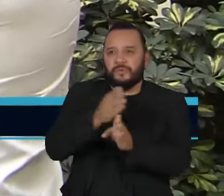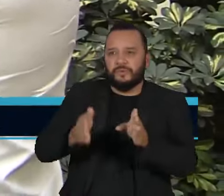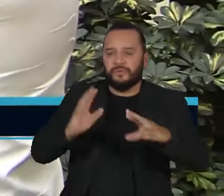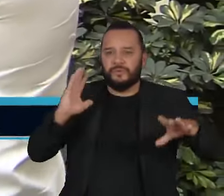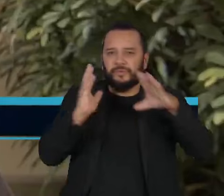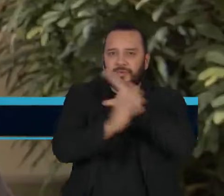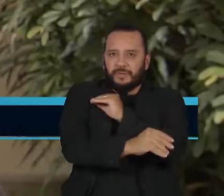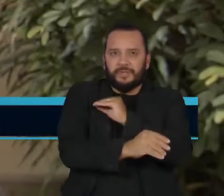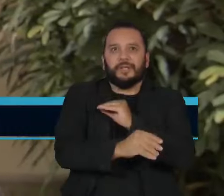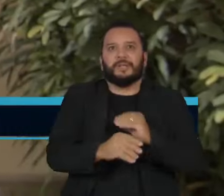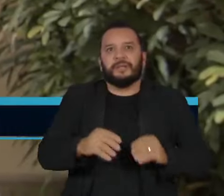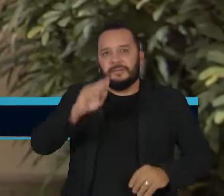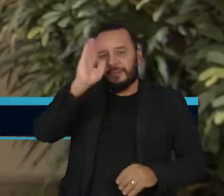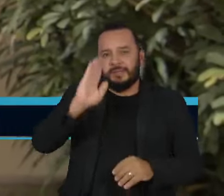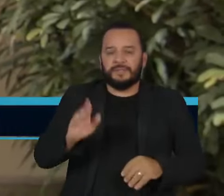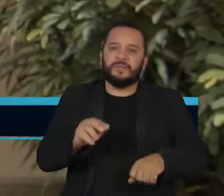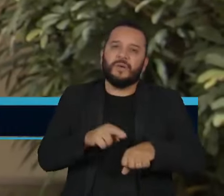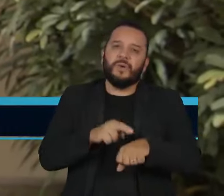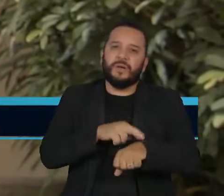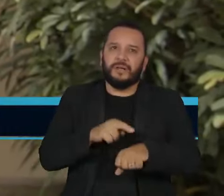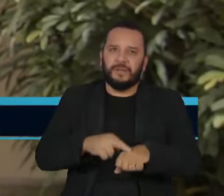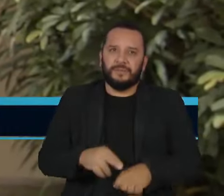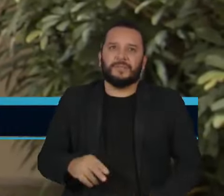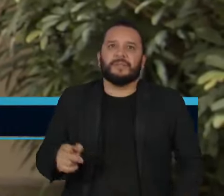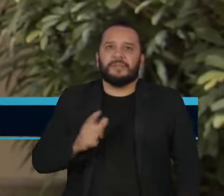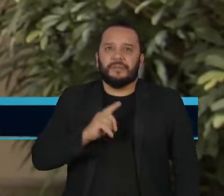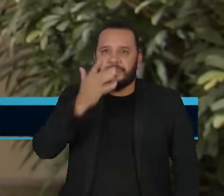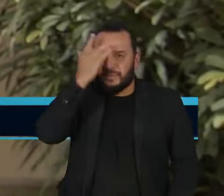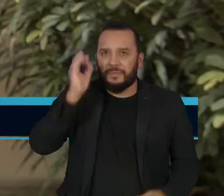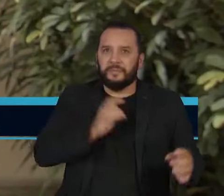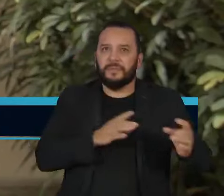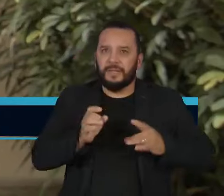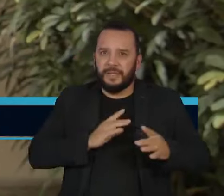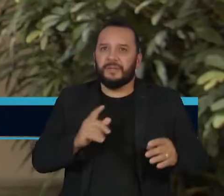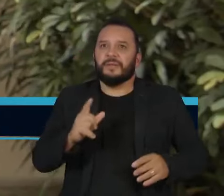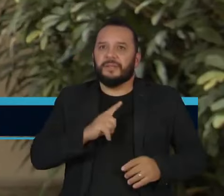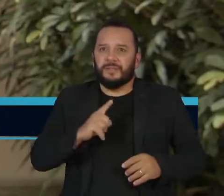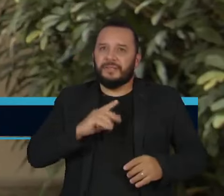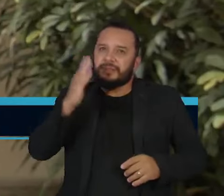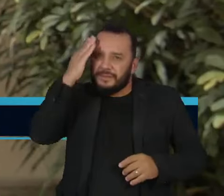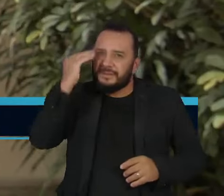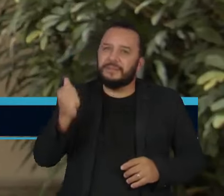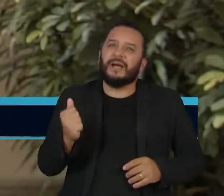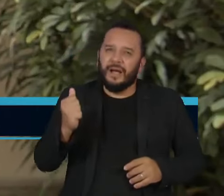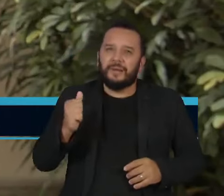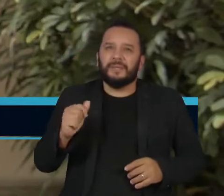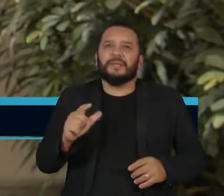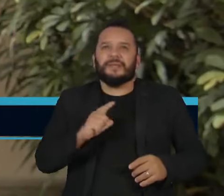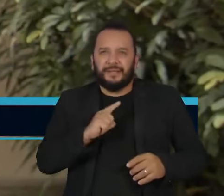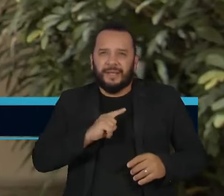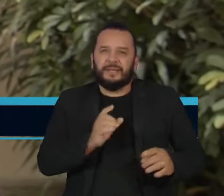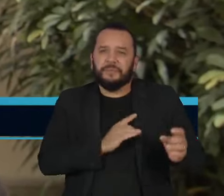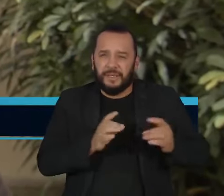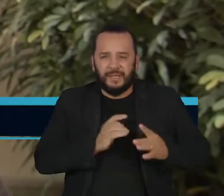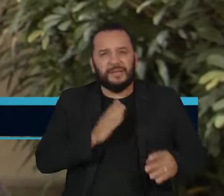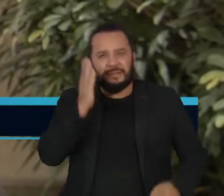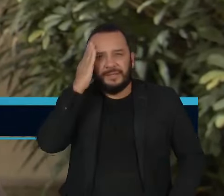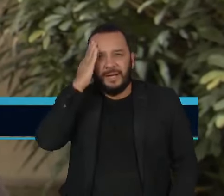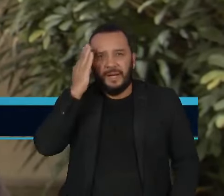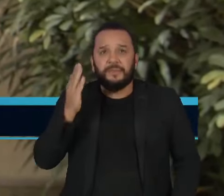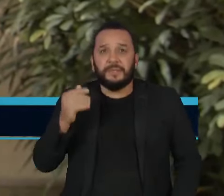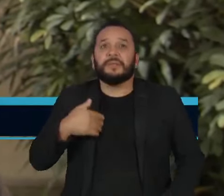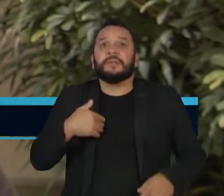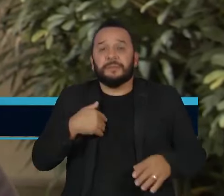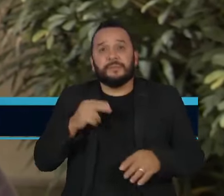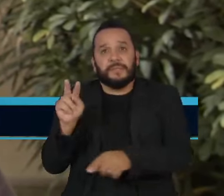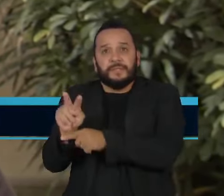Brasil, em Roraima. A pessoa tem medo, né? Fica com medo, fica com temor, né? Por